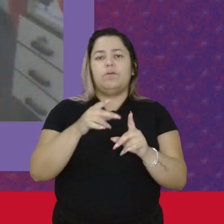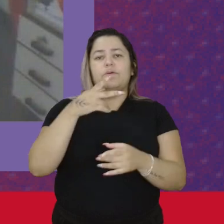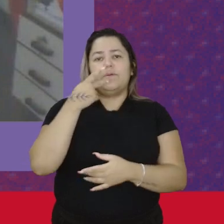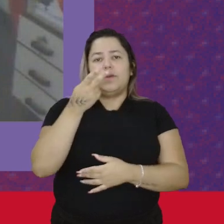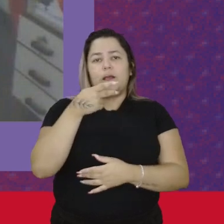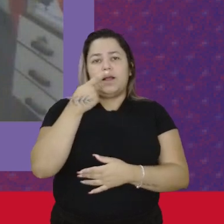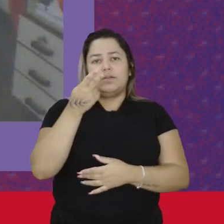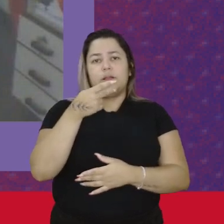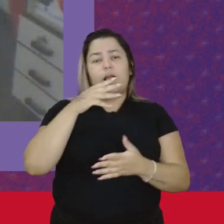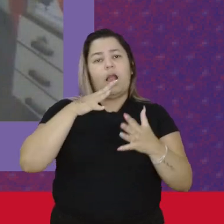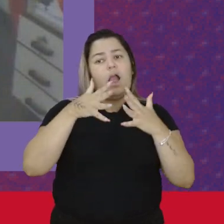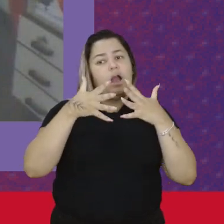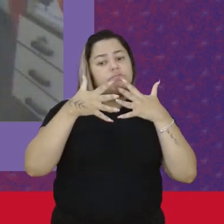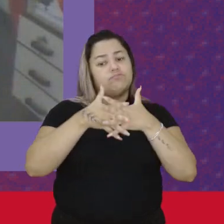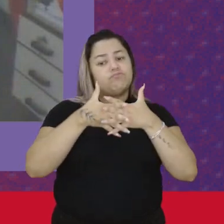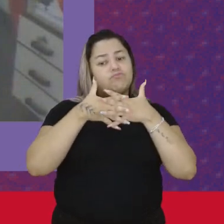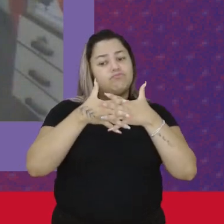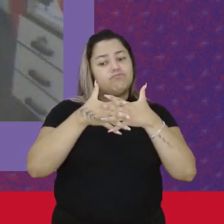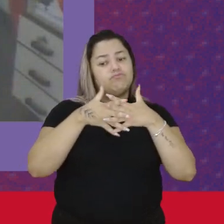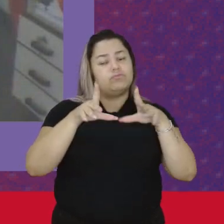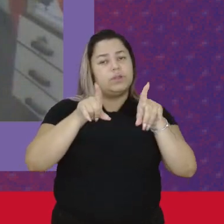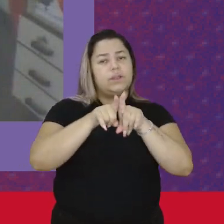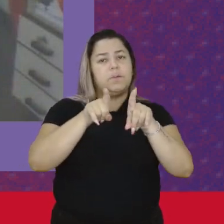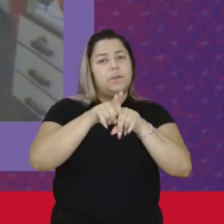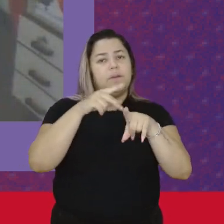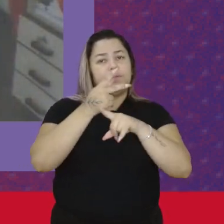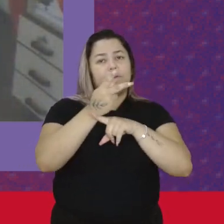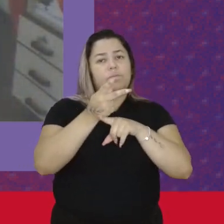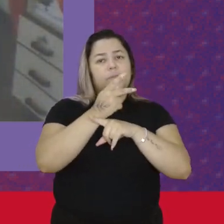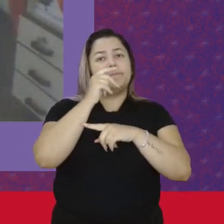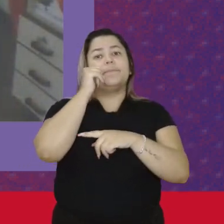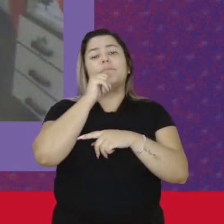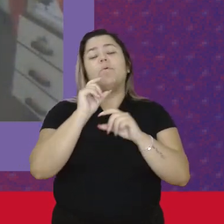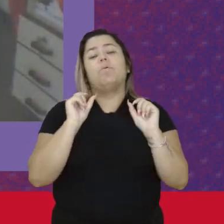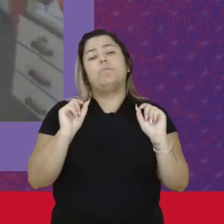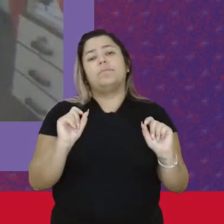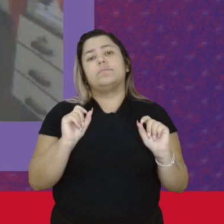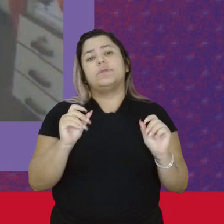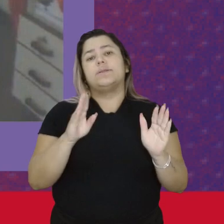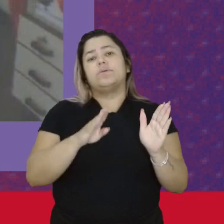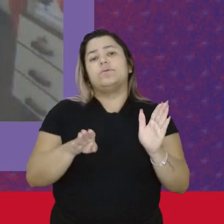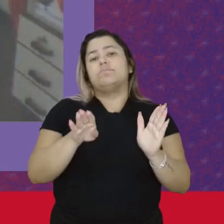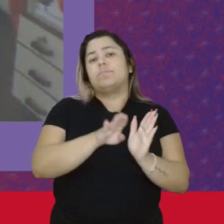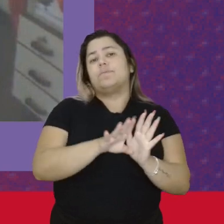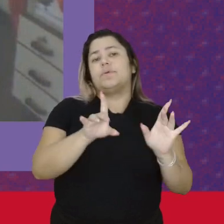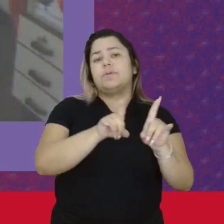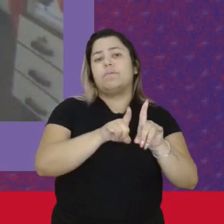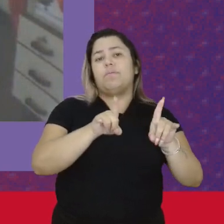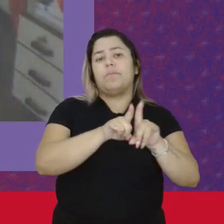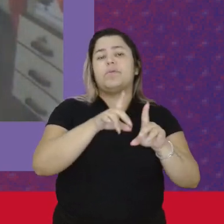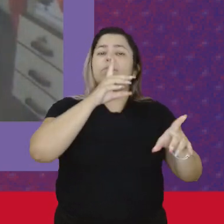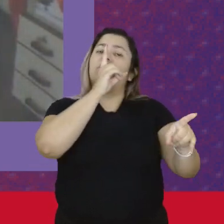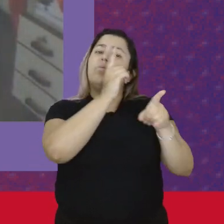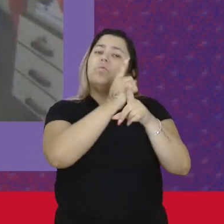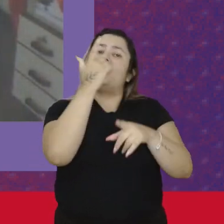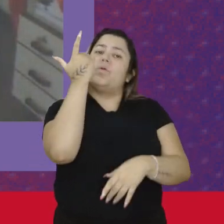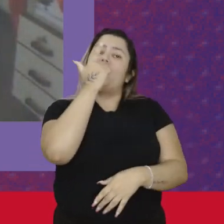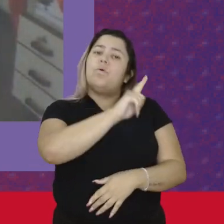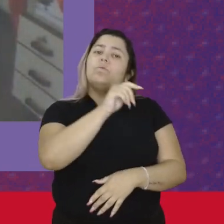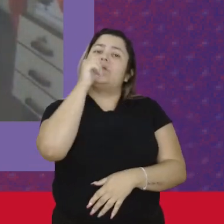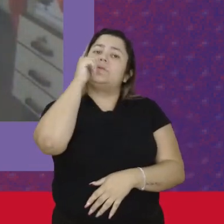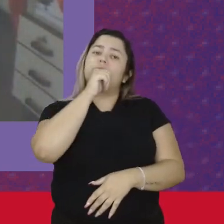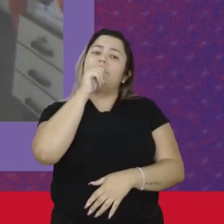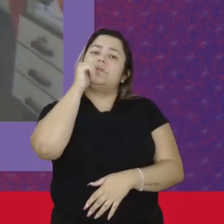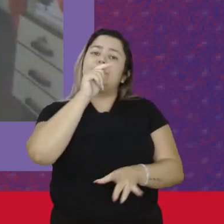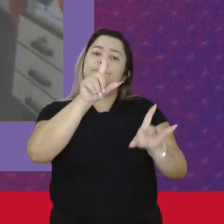elas se confundem. Aí a gente vai buscar como é que essas mulheres chegaram a isso. Aí você vai encontrar outras mulheres